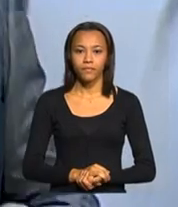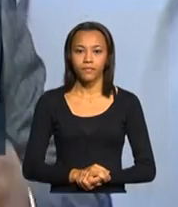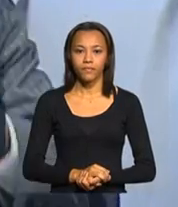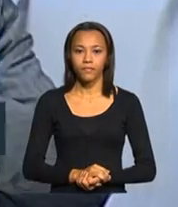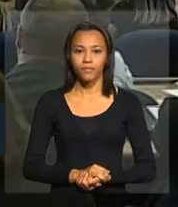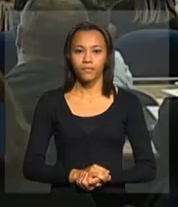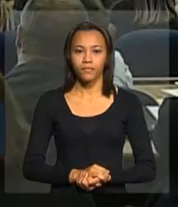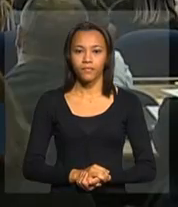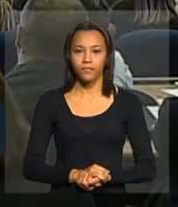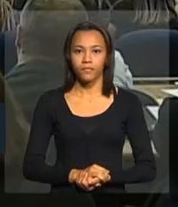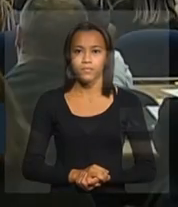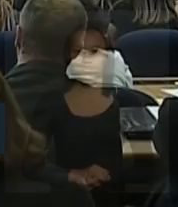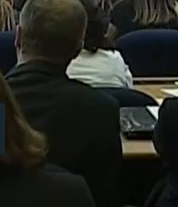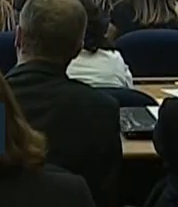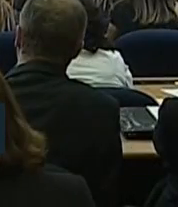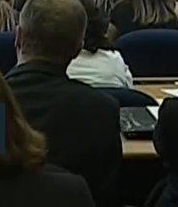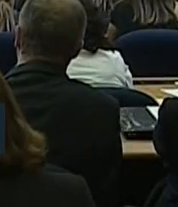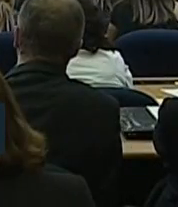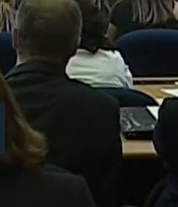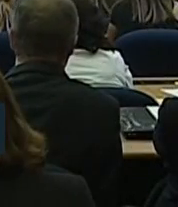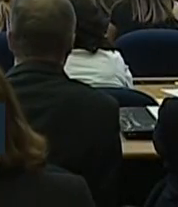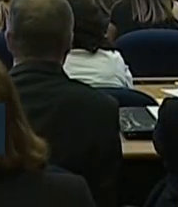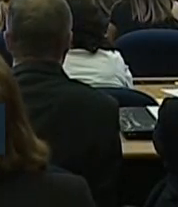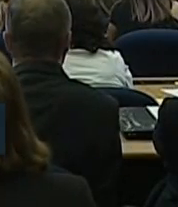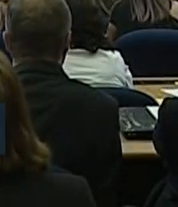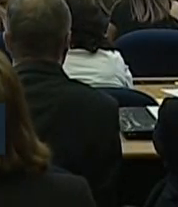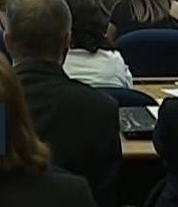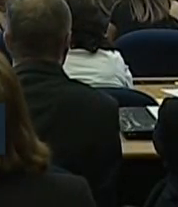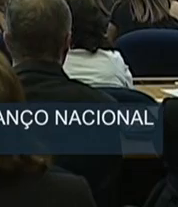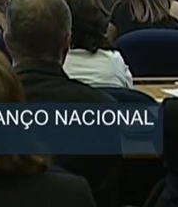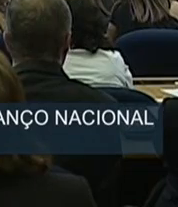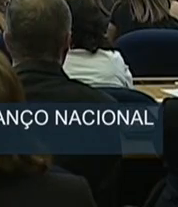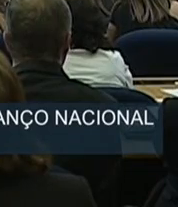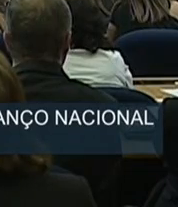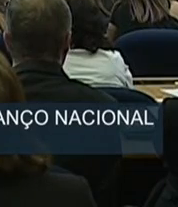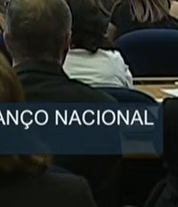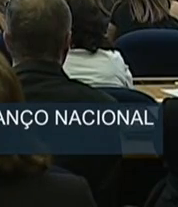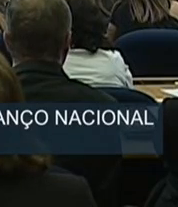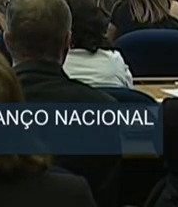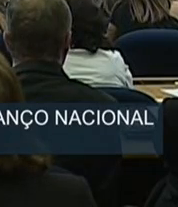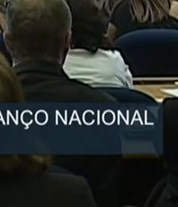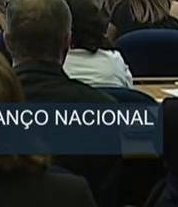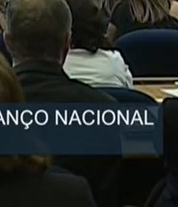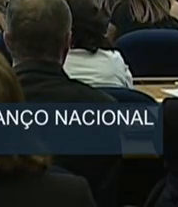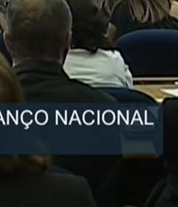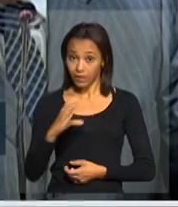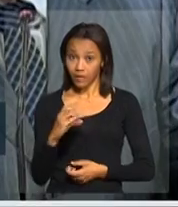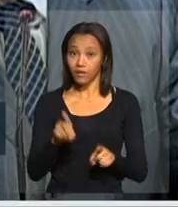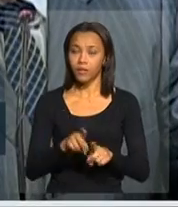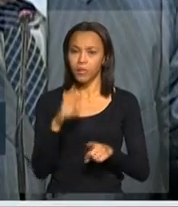RBS, ministro, eu faço a cobertura para o sul do país, Santa Catarina e Rio Grande do Sul. Nós temos